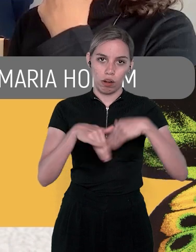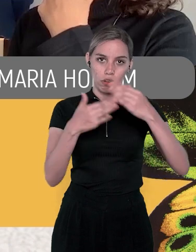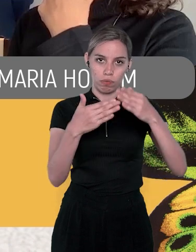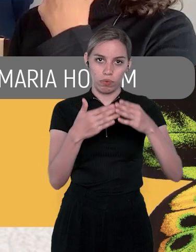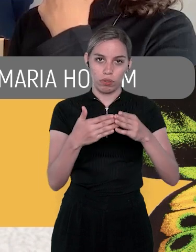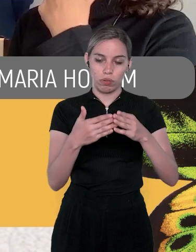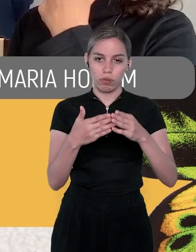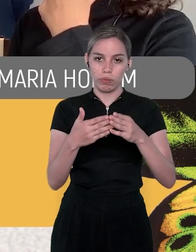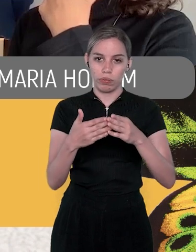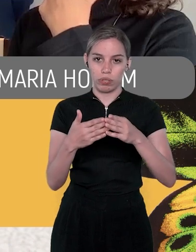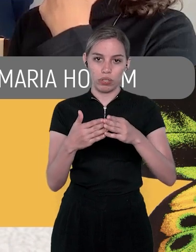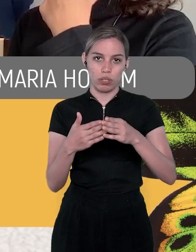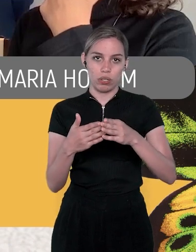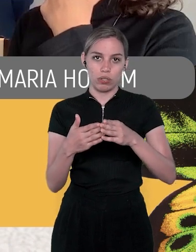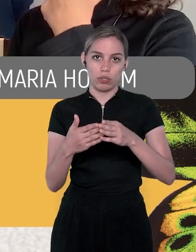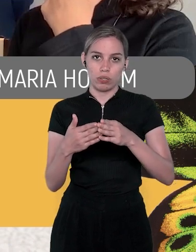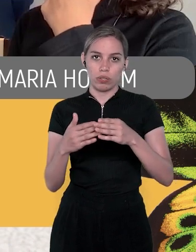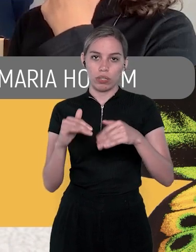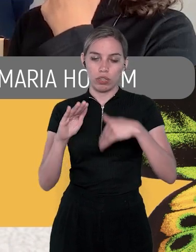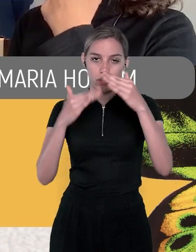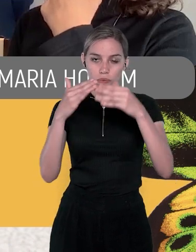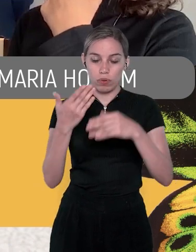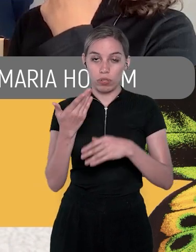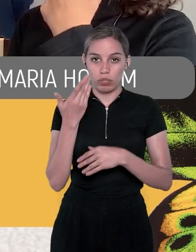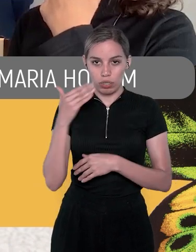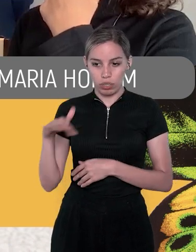e evolução através das crianças.